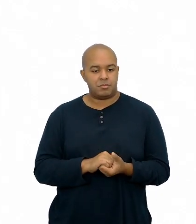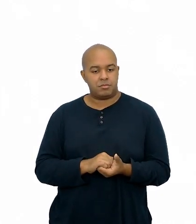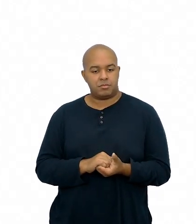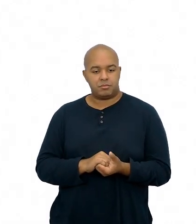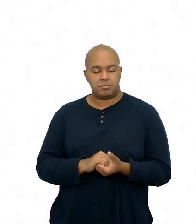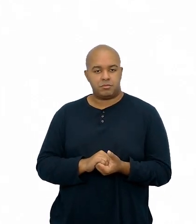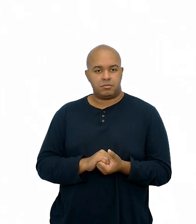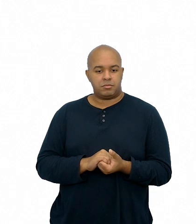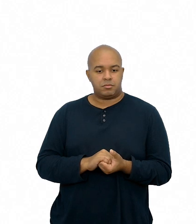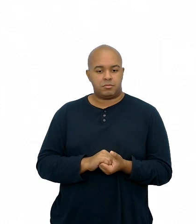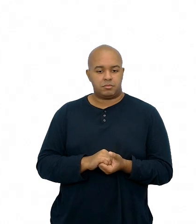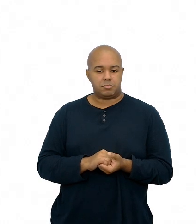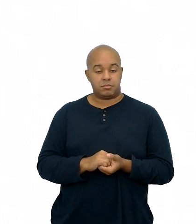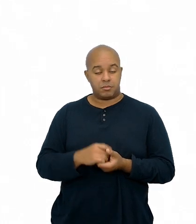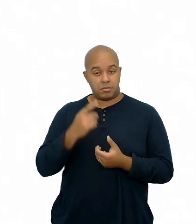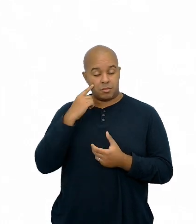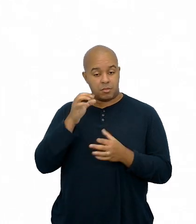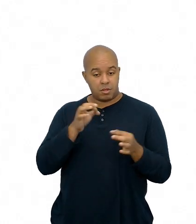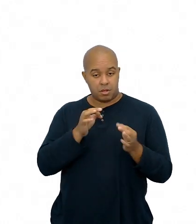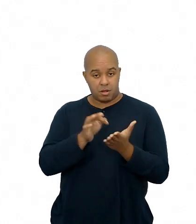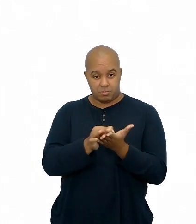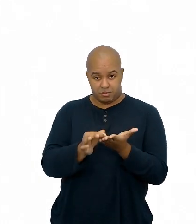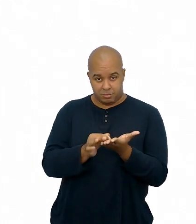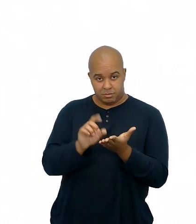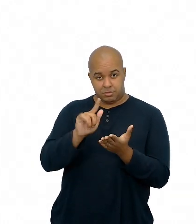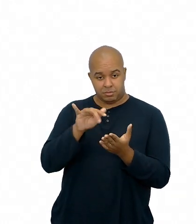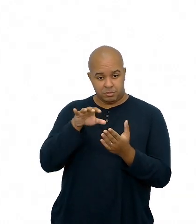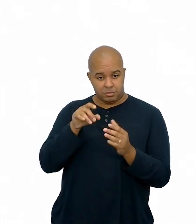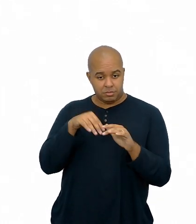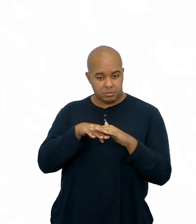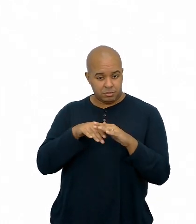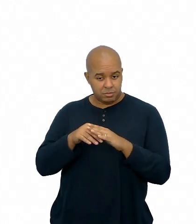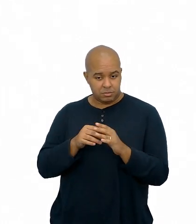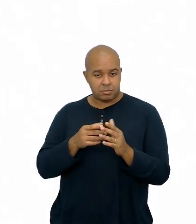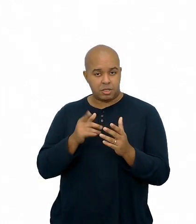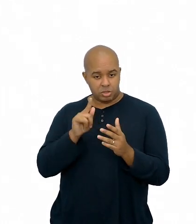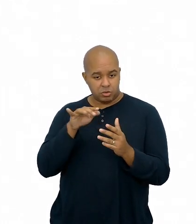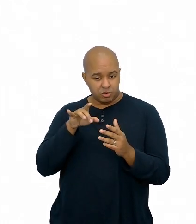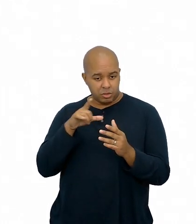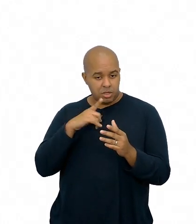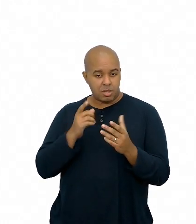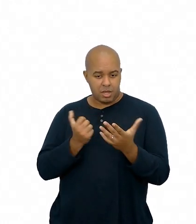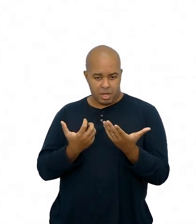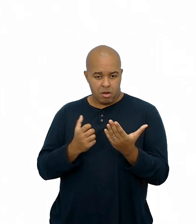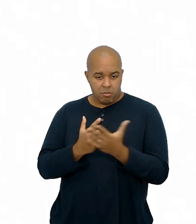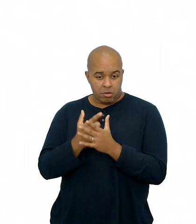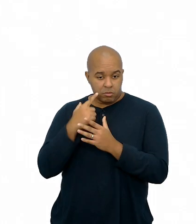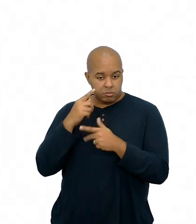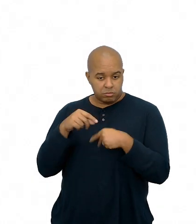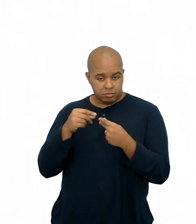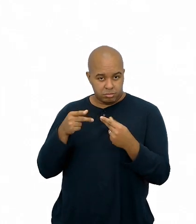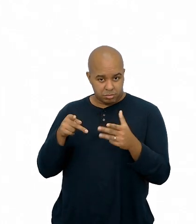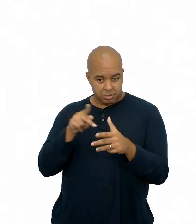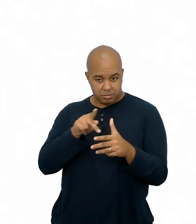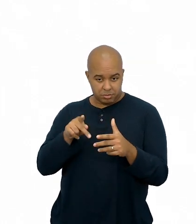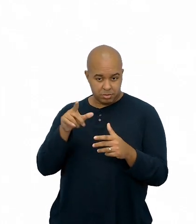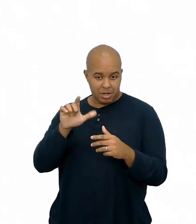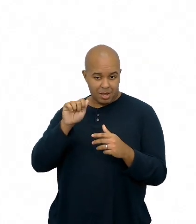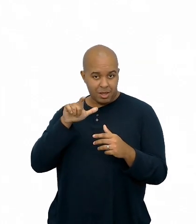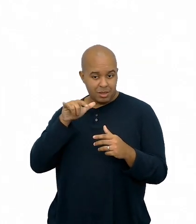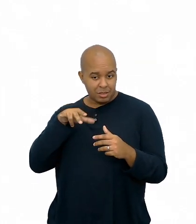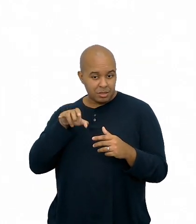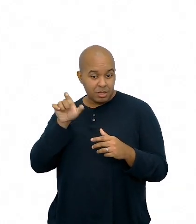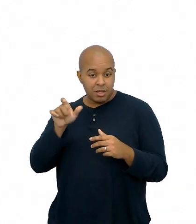Bom, a coleção de moedas, nessa aula 1. Então, Giovana quis comprar um presente para a professora